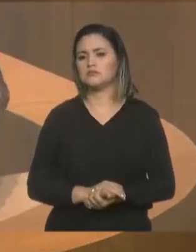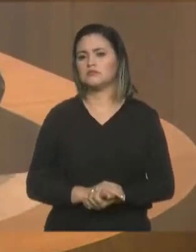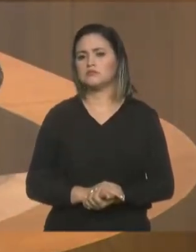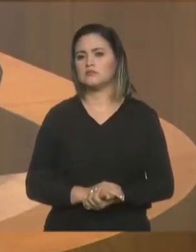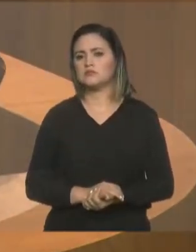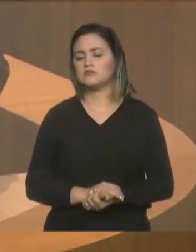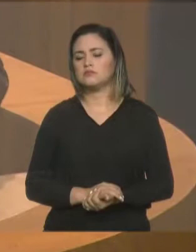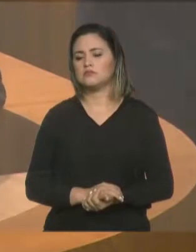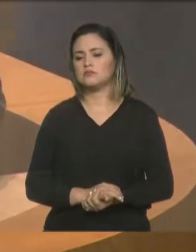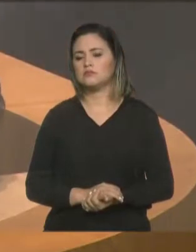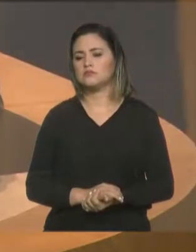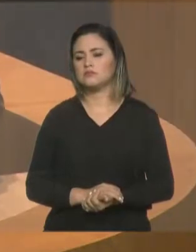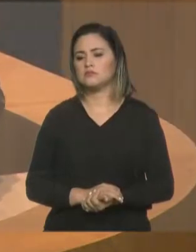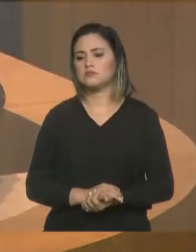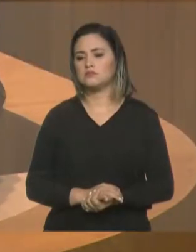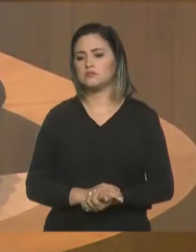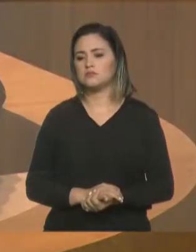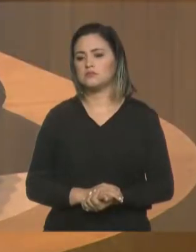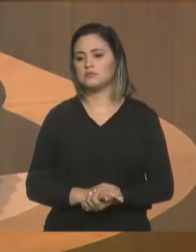um requerimento solicitando